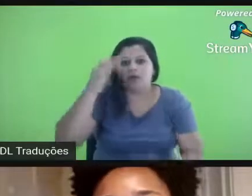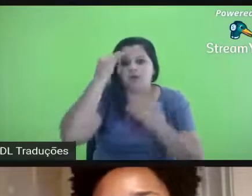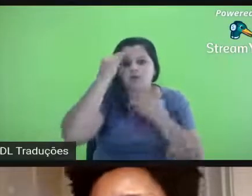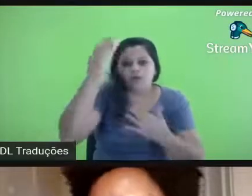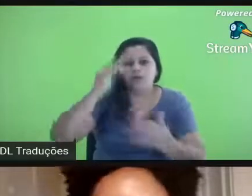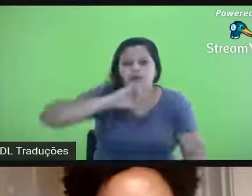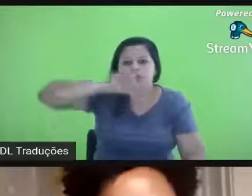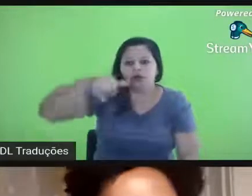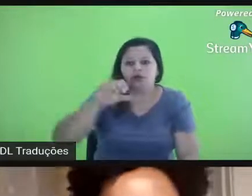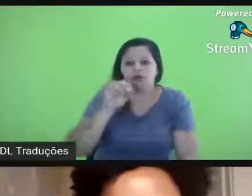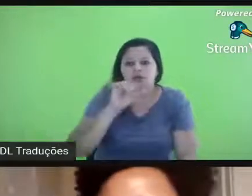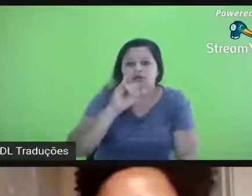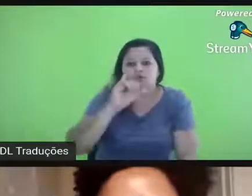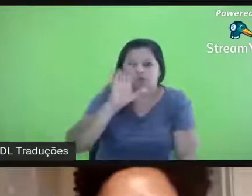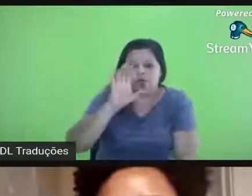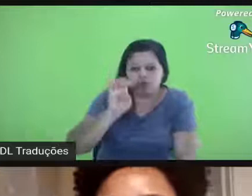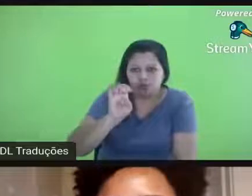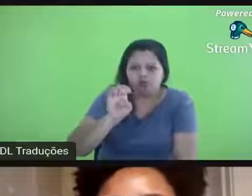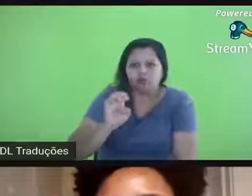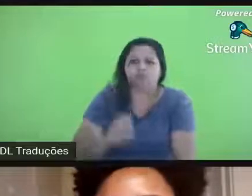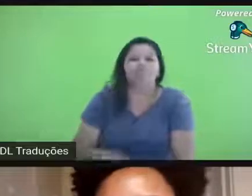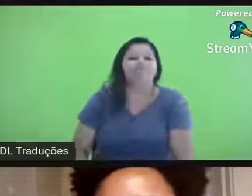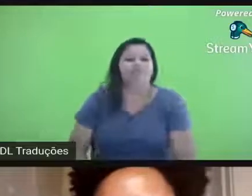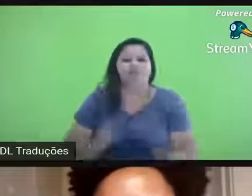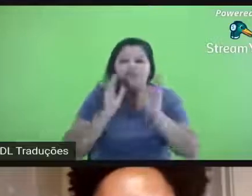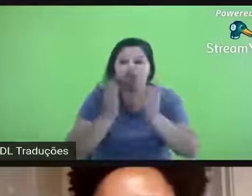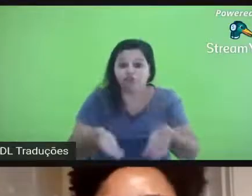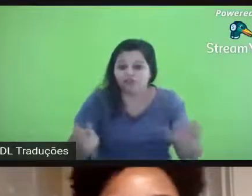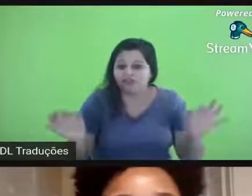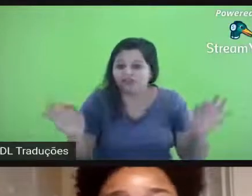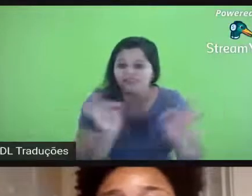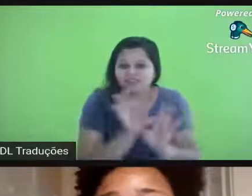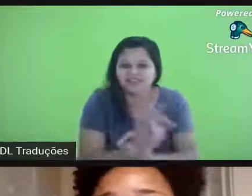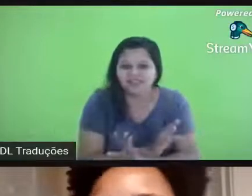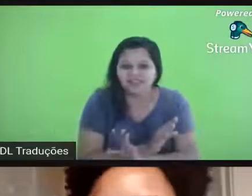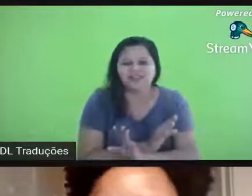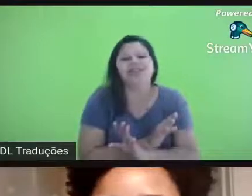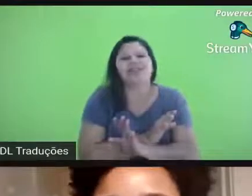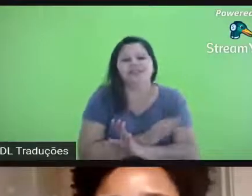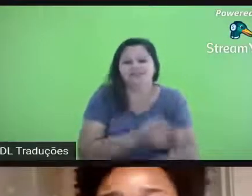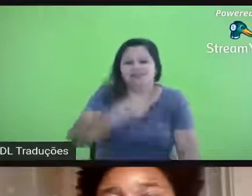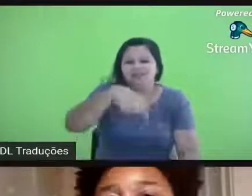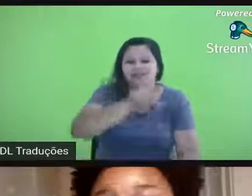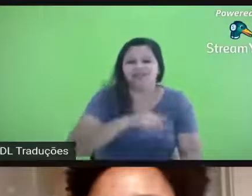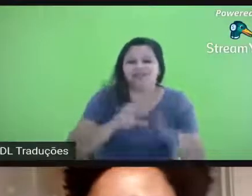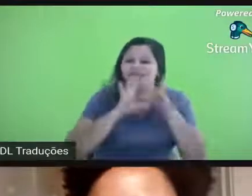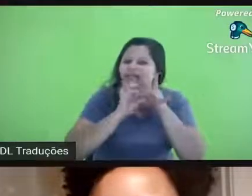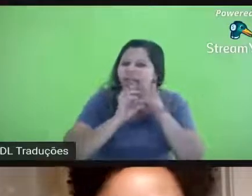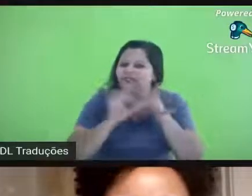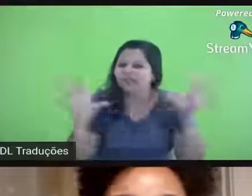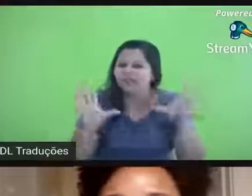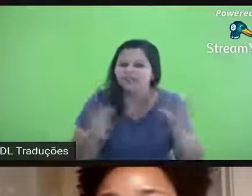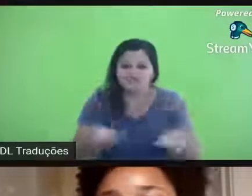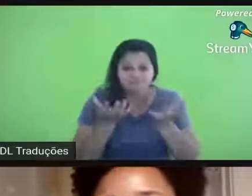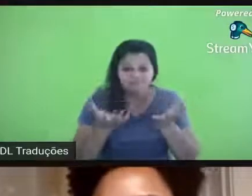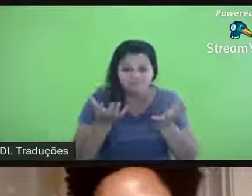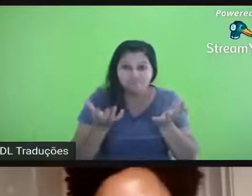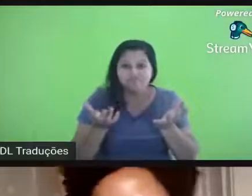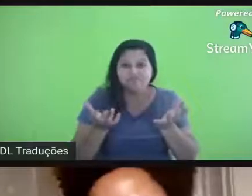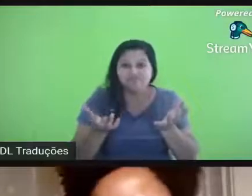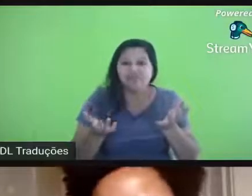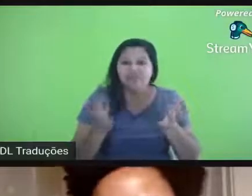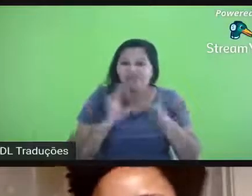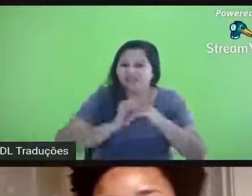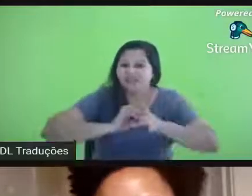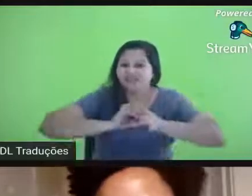Né? Podem encerrar como bem entenderem, se ainda tem fôlego, mais um pouquinho de fôlego para